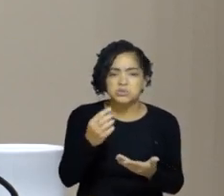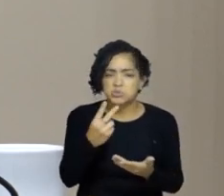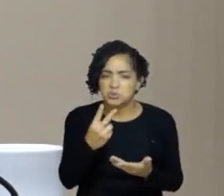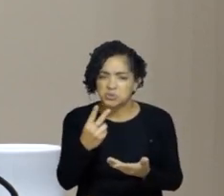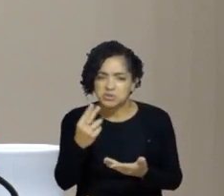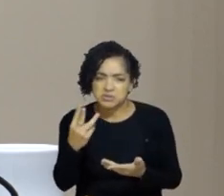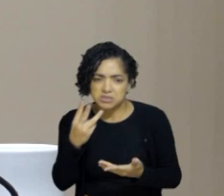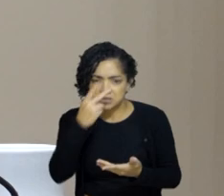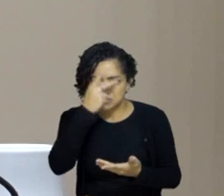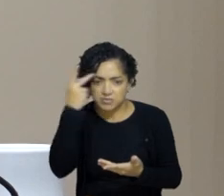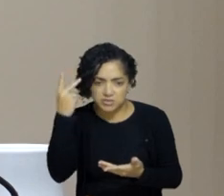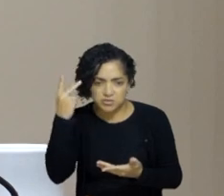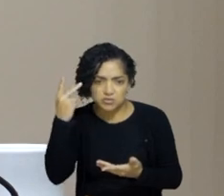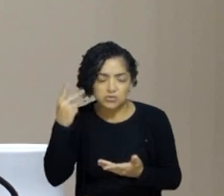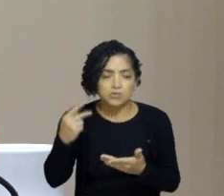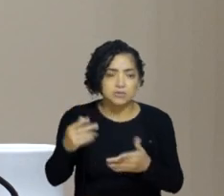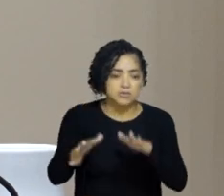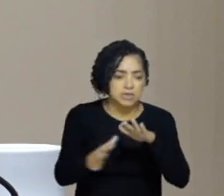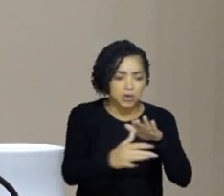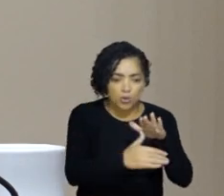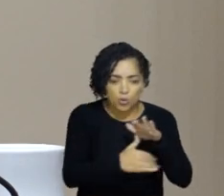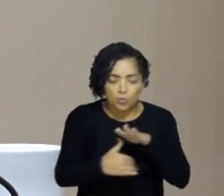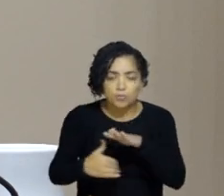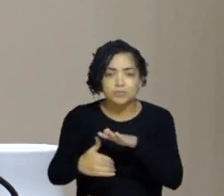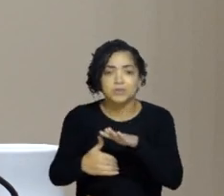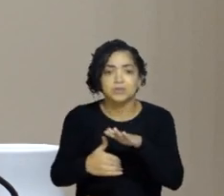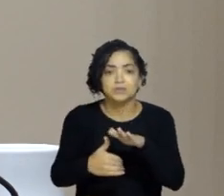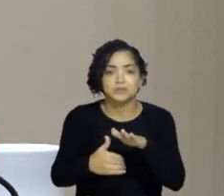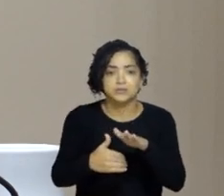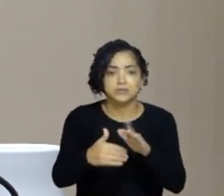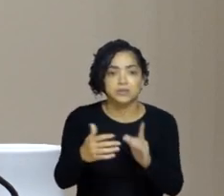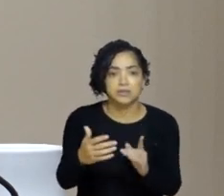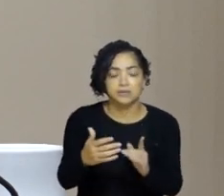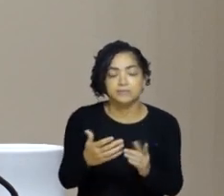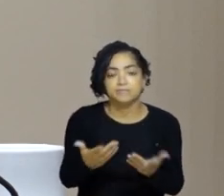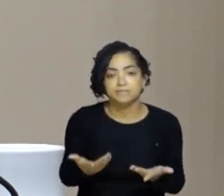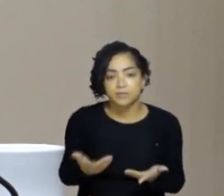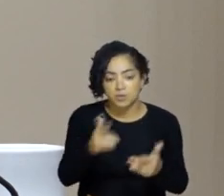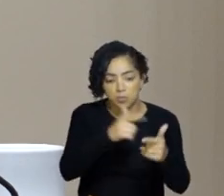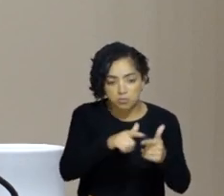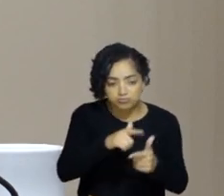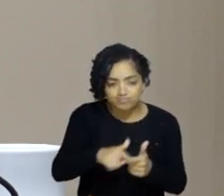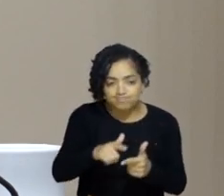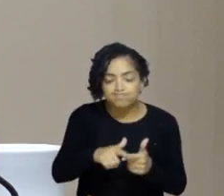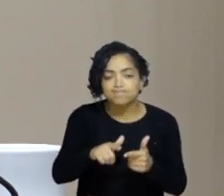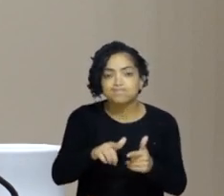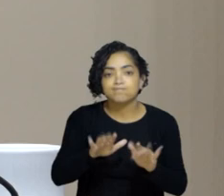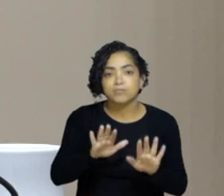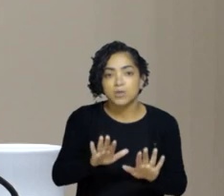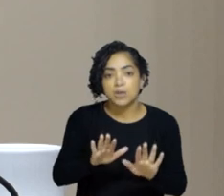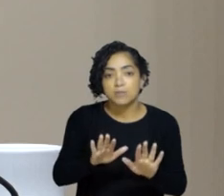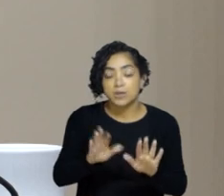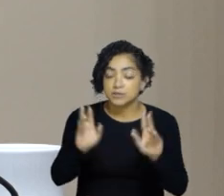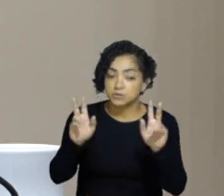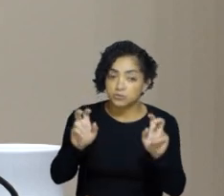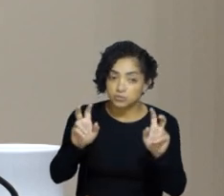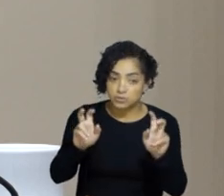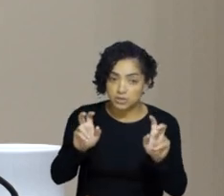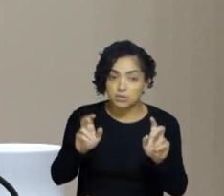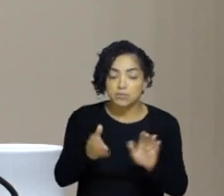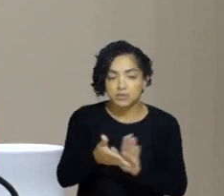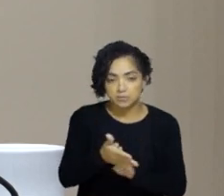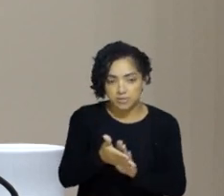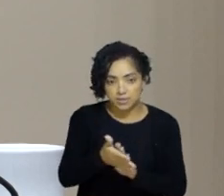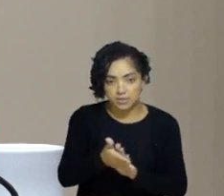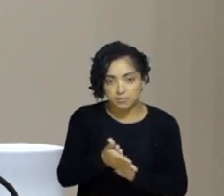infernizando a vida da população de bem. Parabéns, Marcos, pela abordagem,